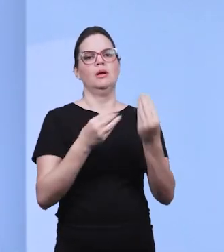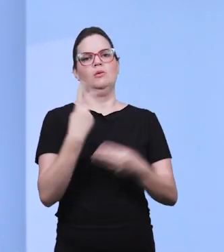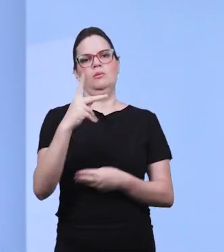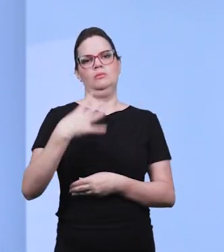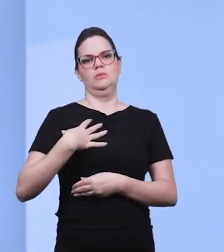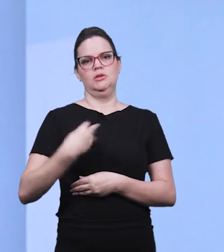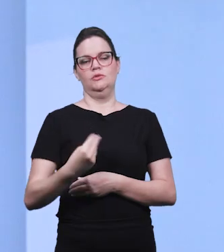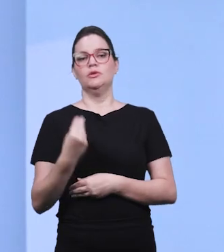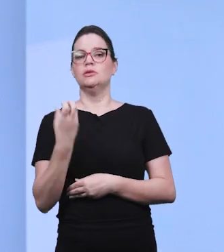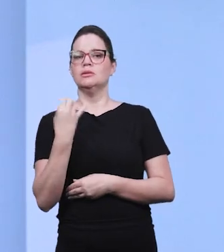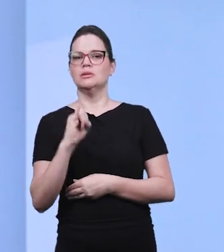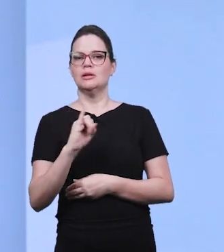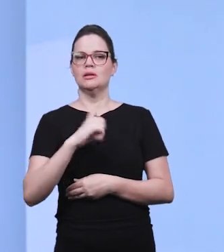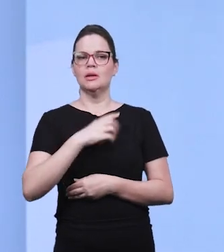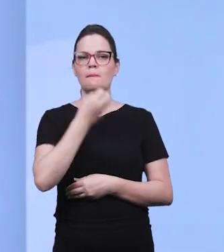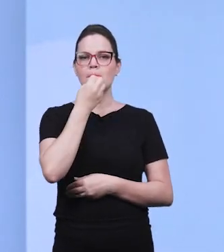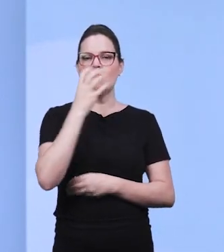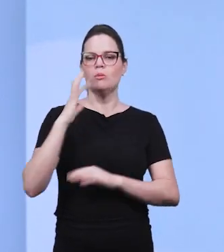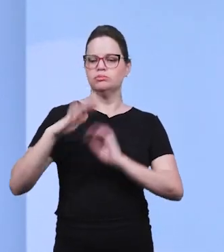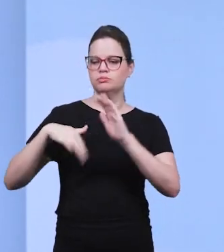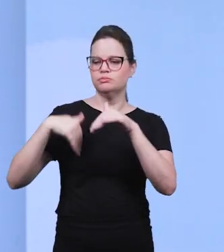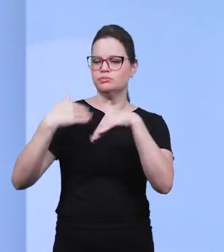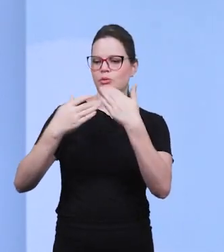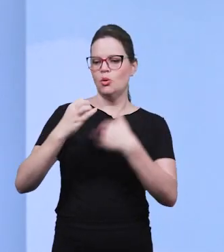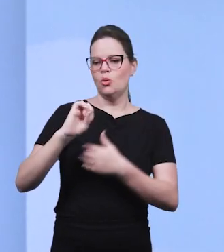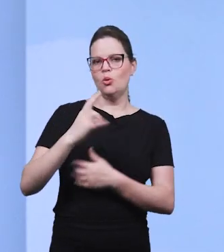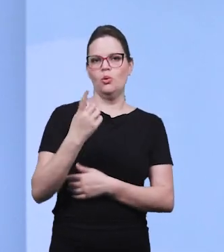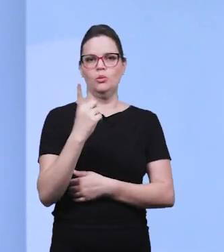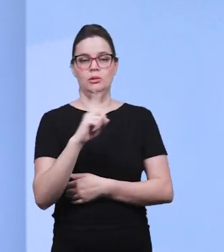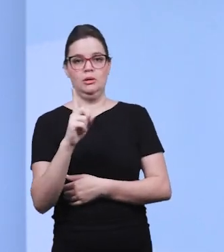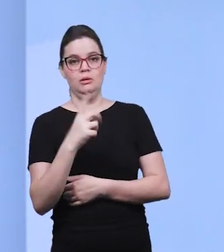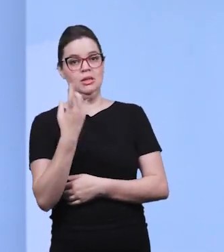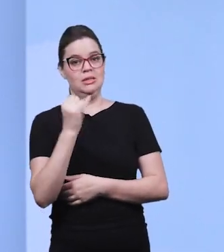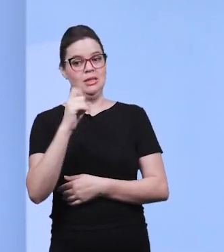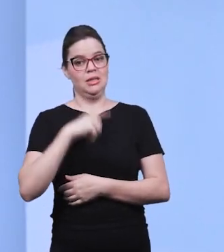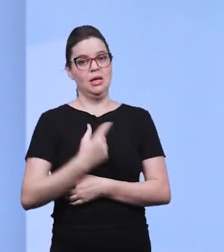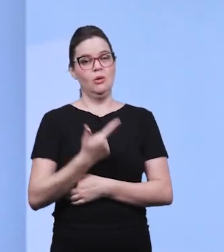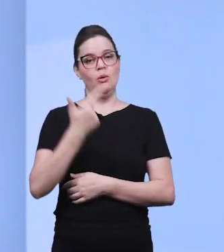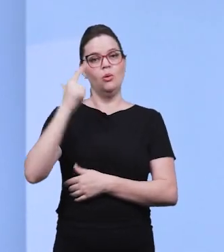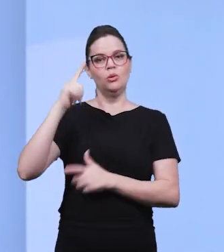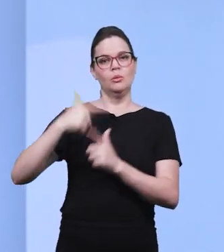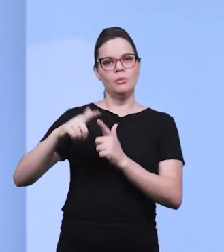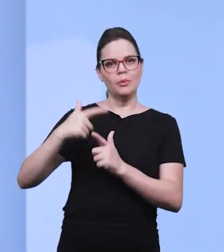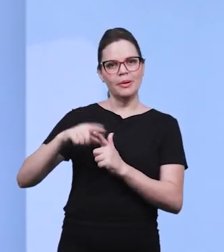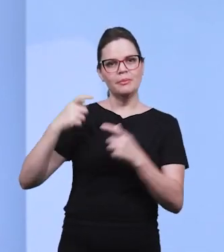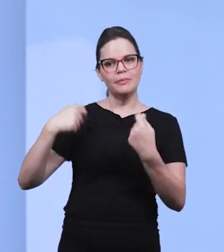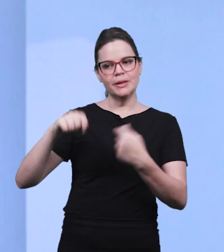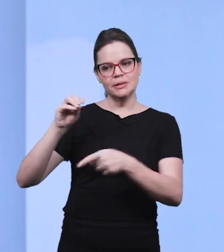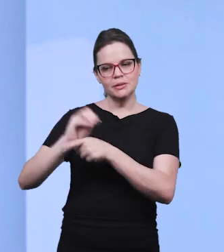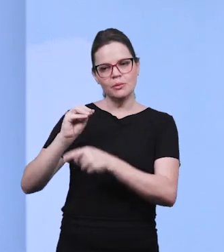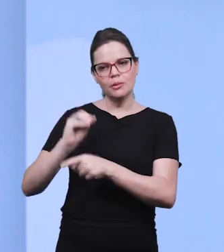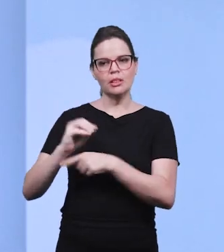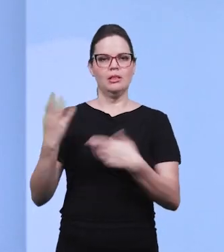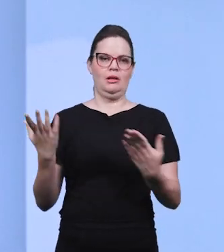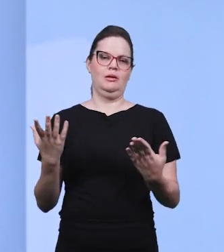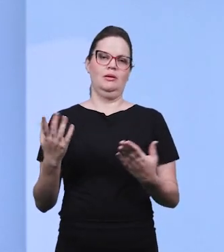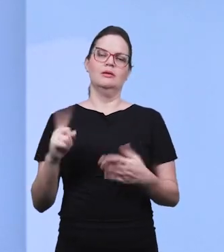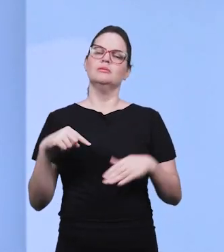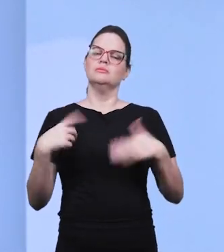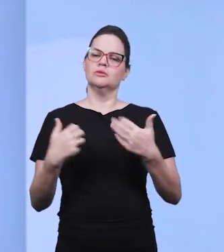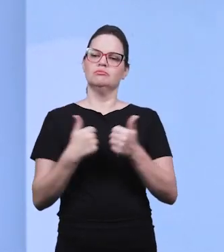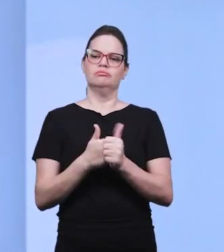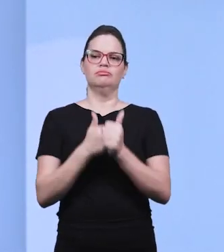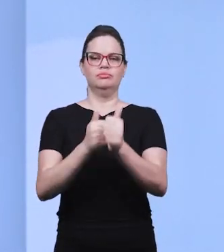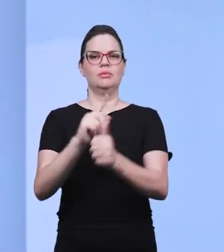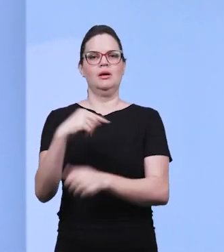avaliar se está tendo um bom desenvolvimento, se não está, se apareceu algum outro problema que precisa de cuidado. Então, esse acompanhamento